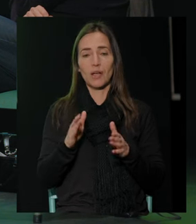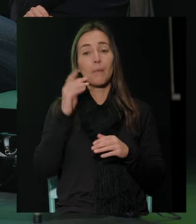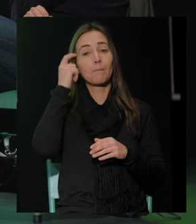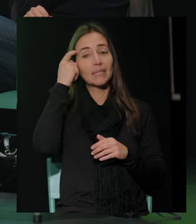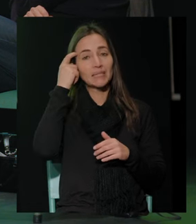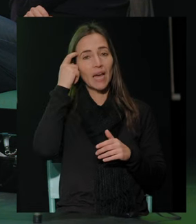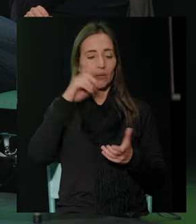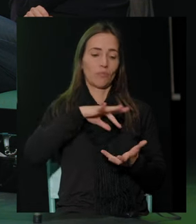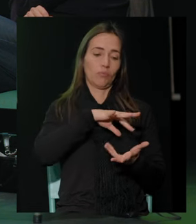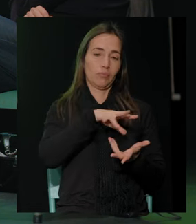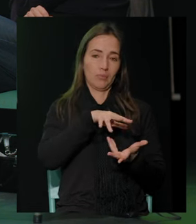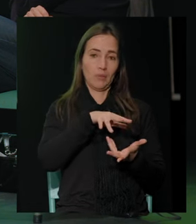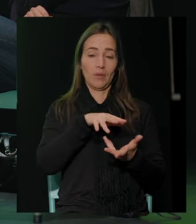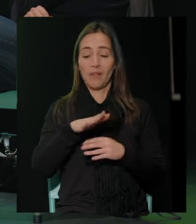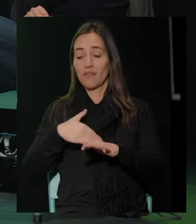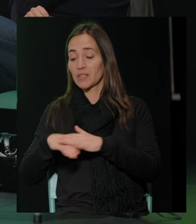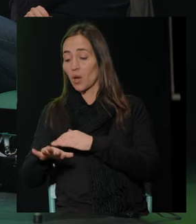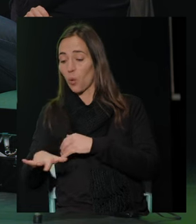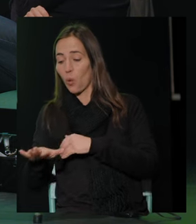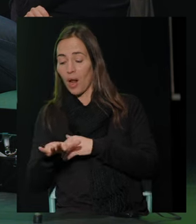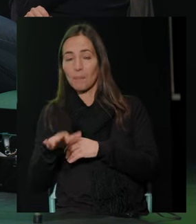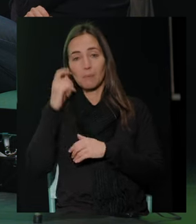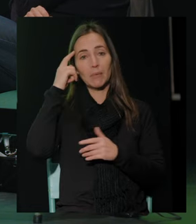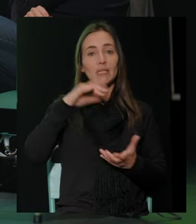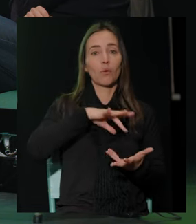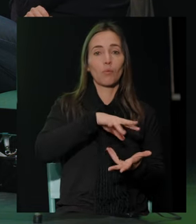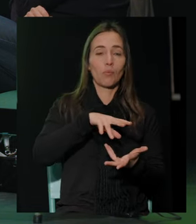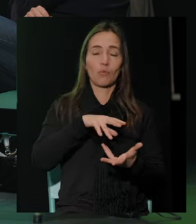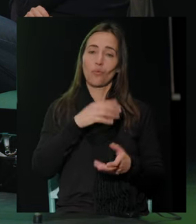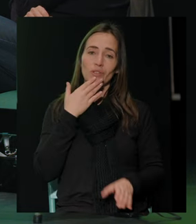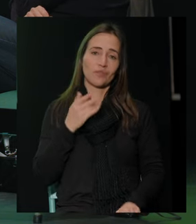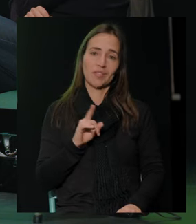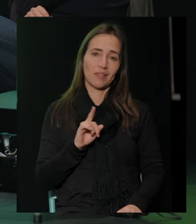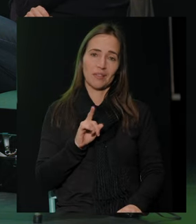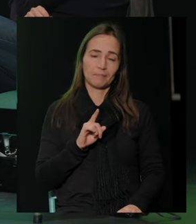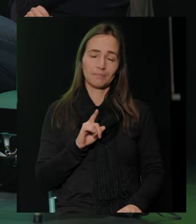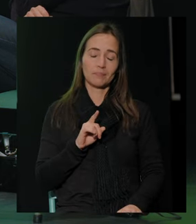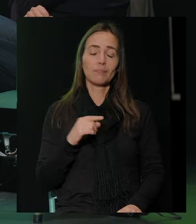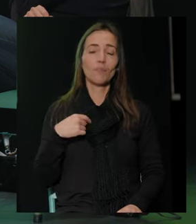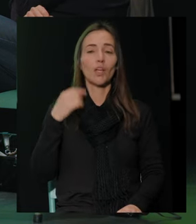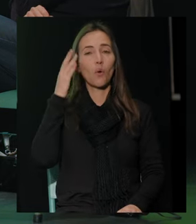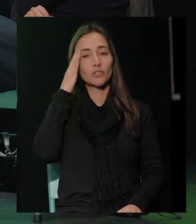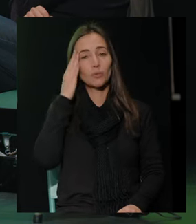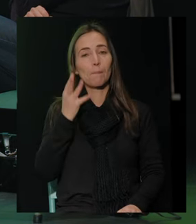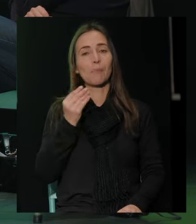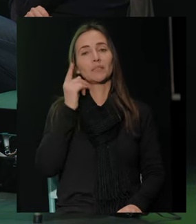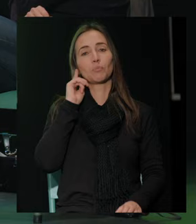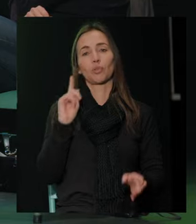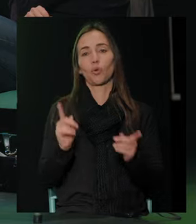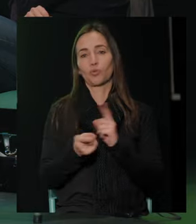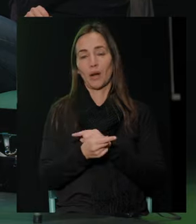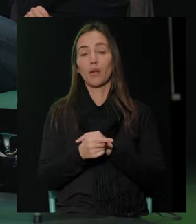global, ou seja, apenas agir localmente para pensar global, não basta. Eu acho que estamos num ponto em que é mais importante quase o contrário, que